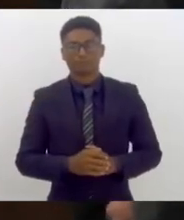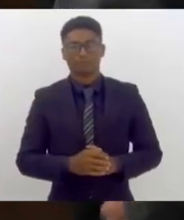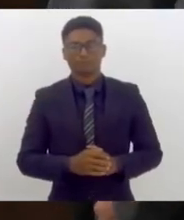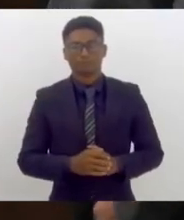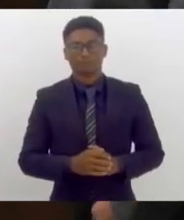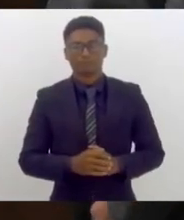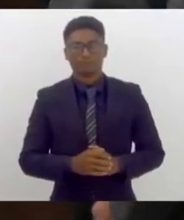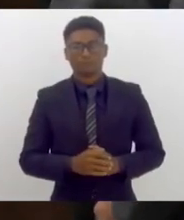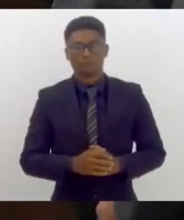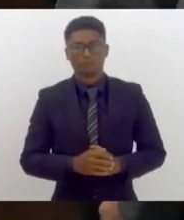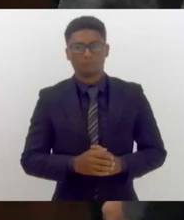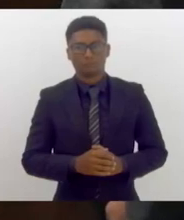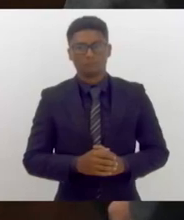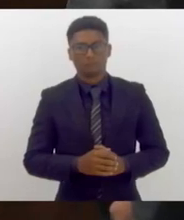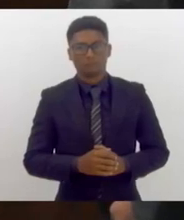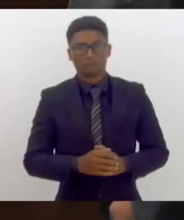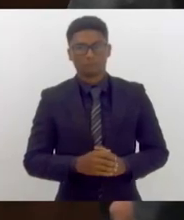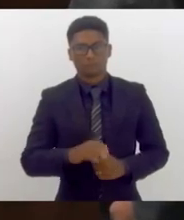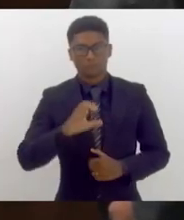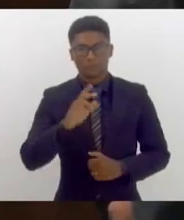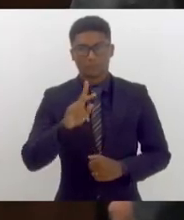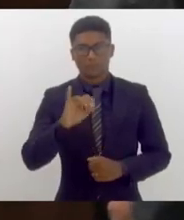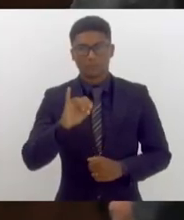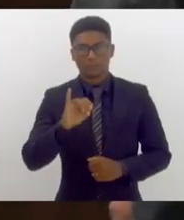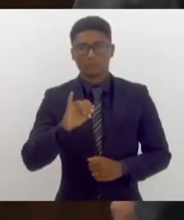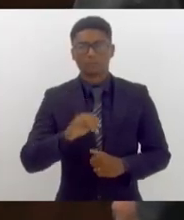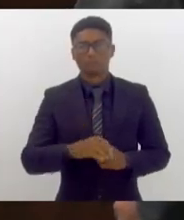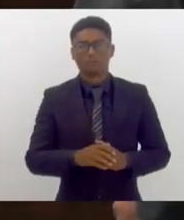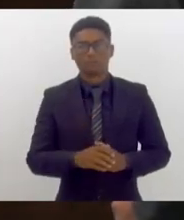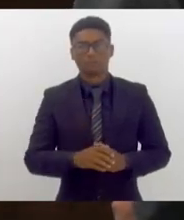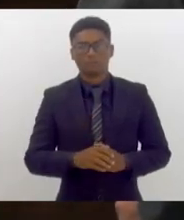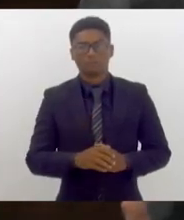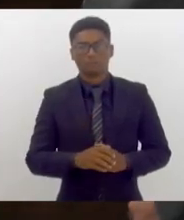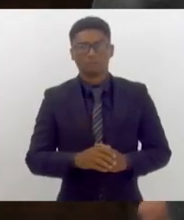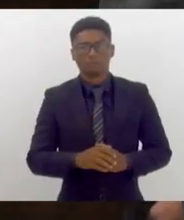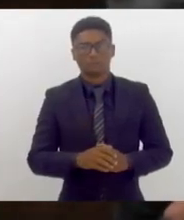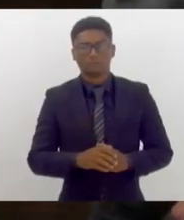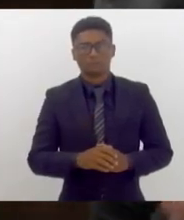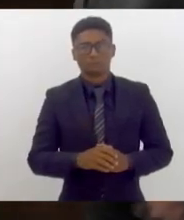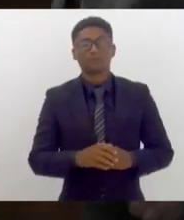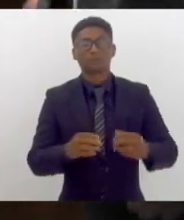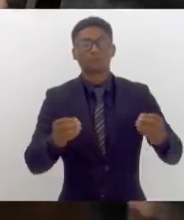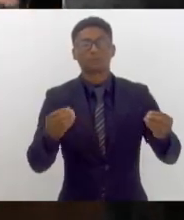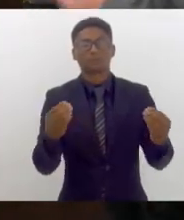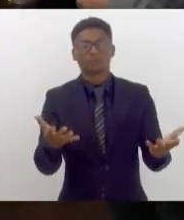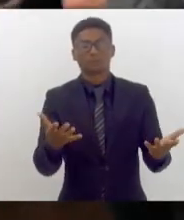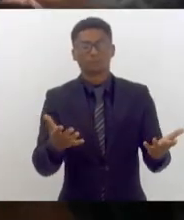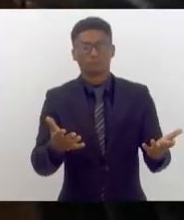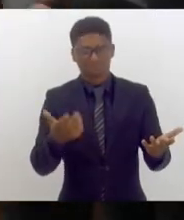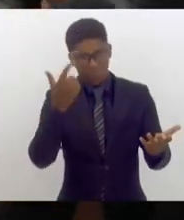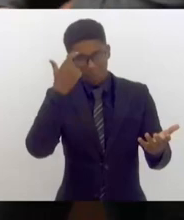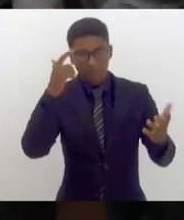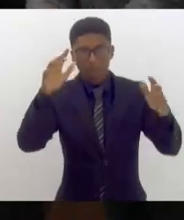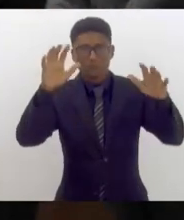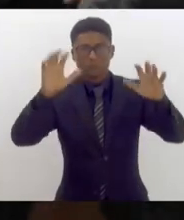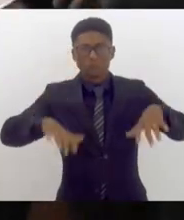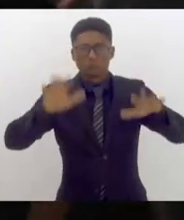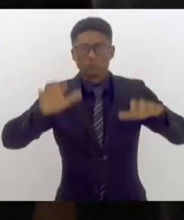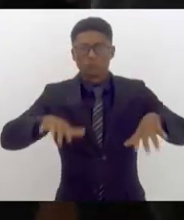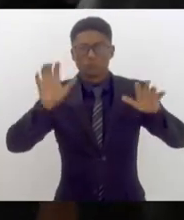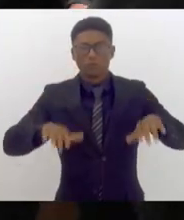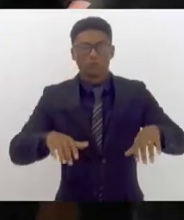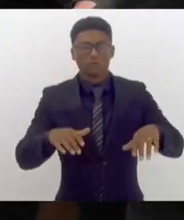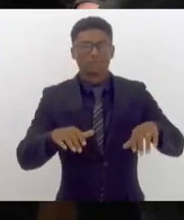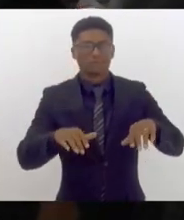o expediente de CPI, deputado presidente Rodrigo Bacelar, com relação justamente às chuvas, os efeitos dessas